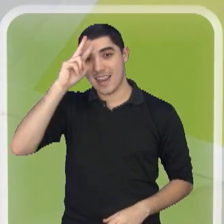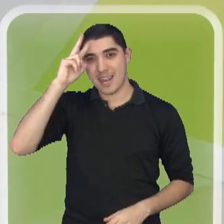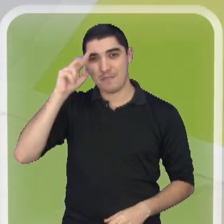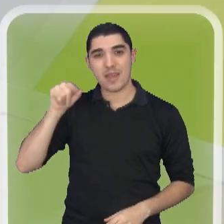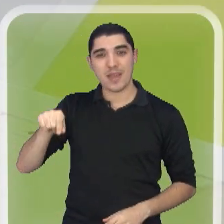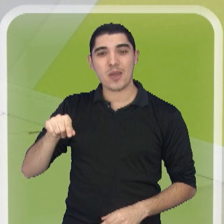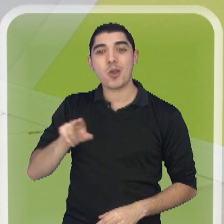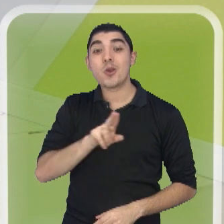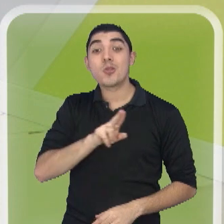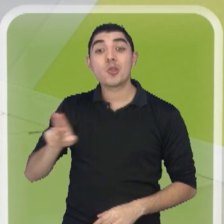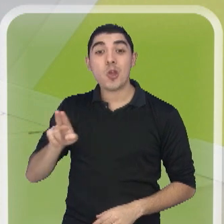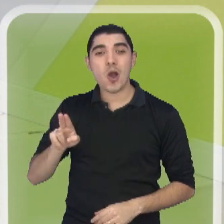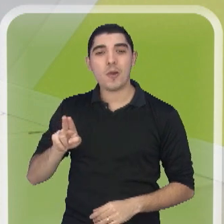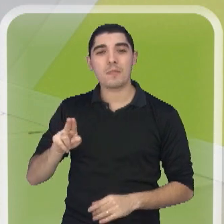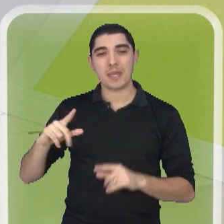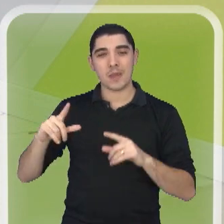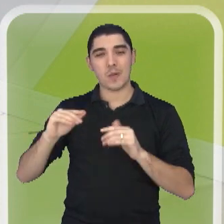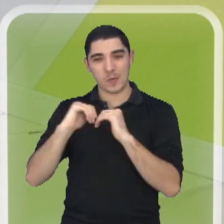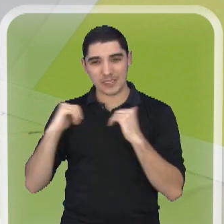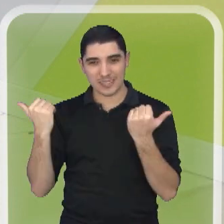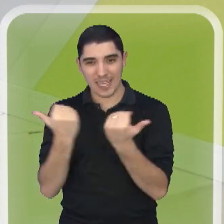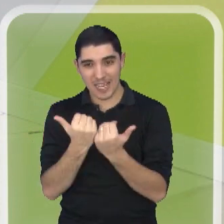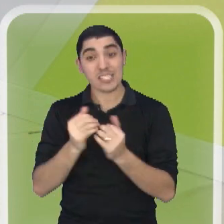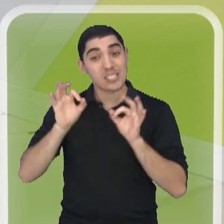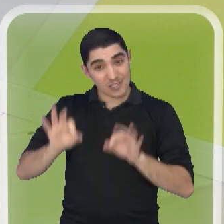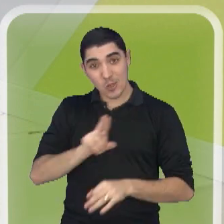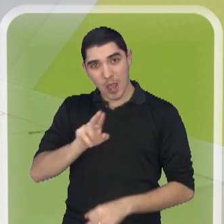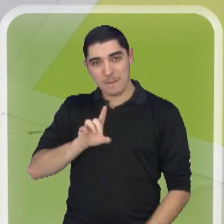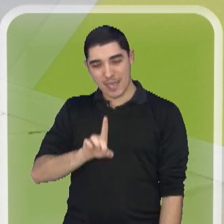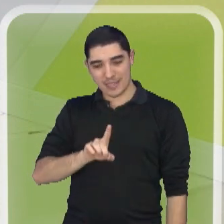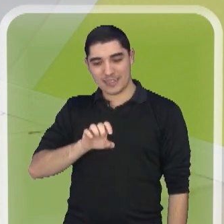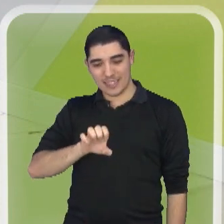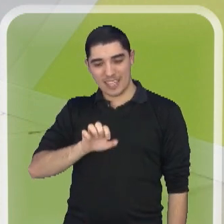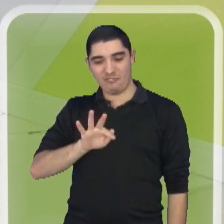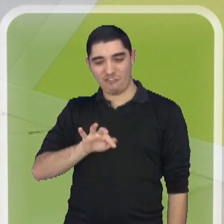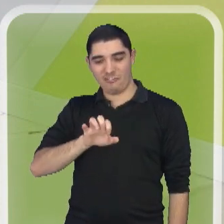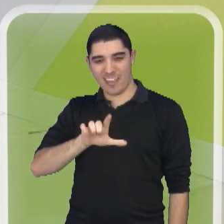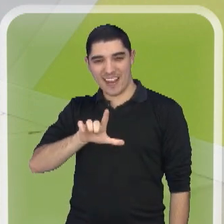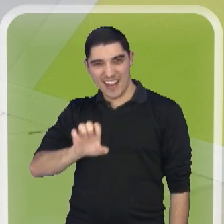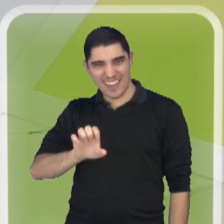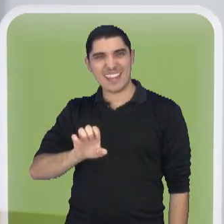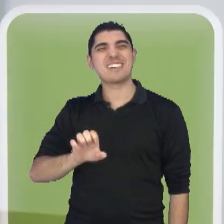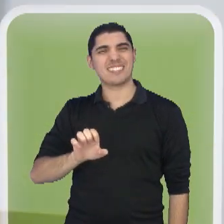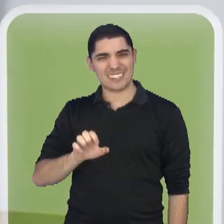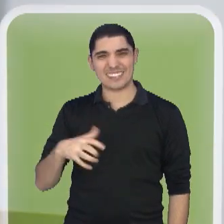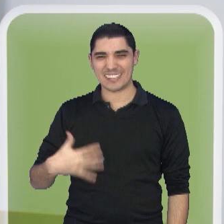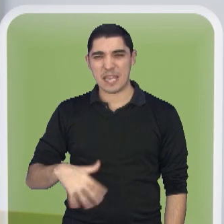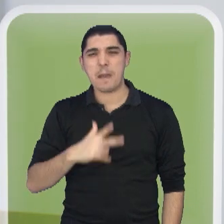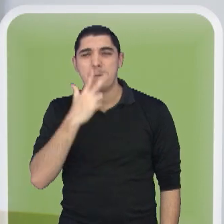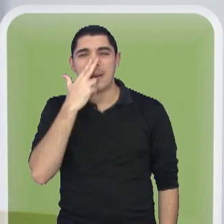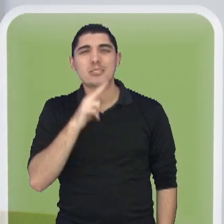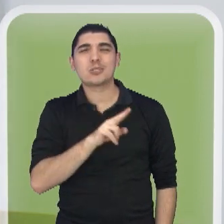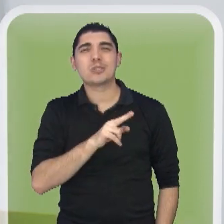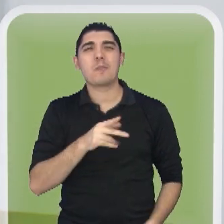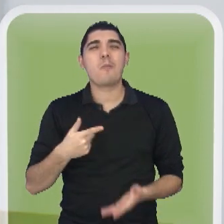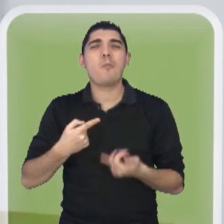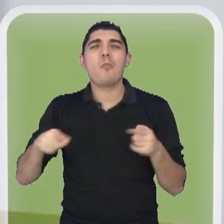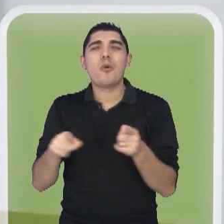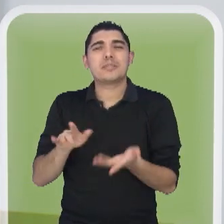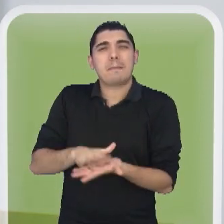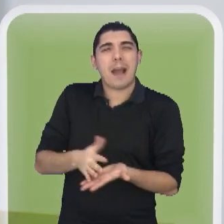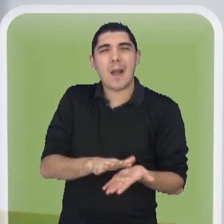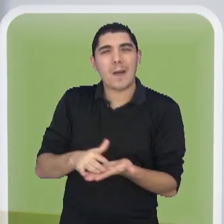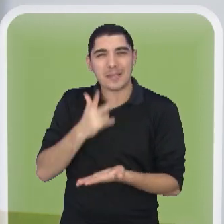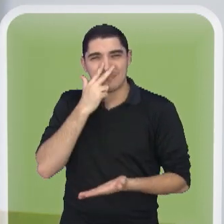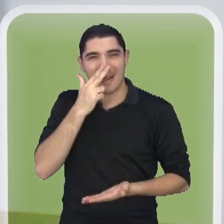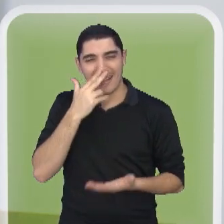estádio, Defelê, é o estádio do estádio, o nome do... é isso mesmo, Defelê é o estádio lá no Distrito Federal. Parece música de pagode. Pois é.